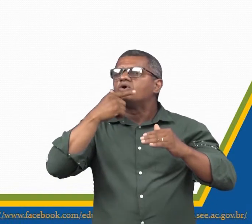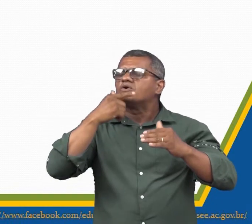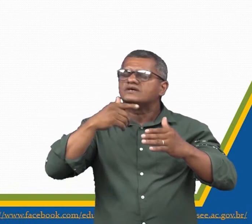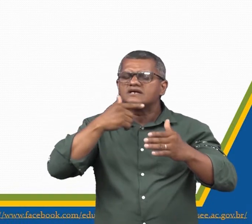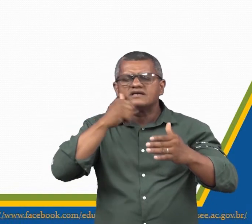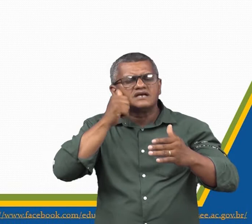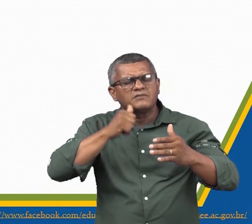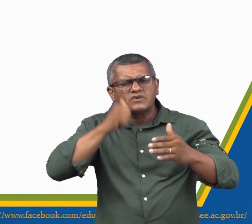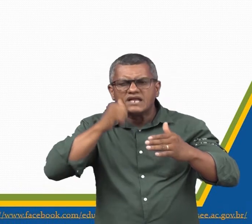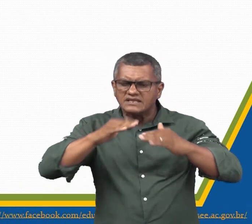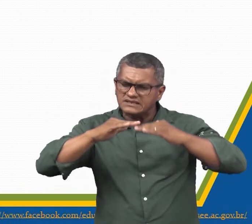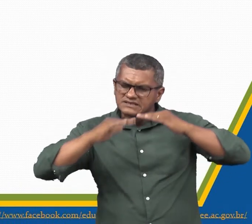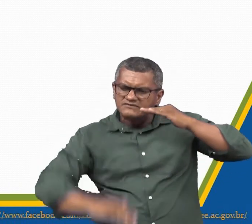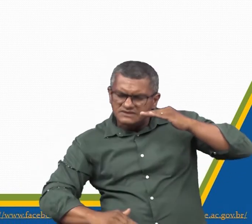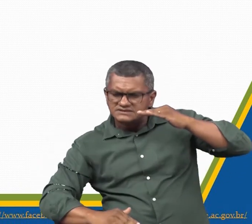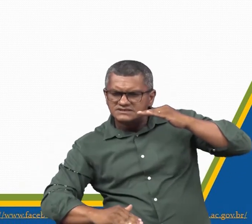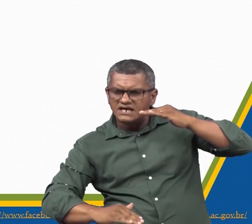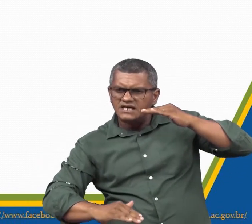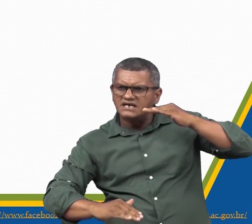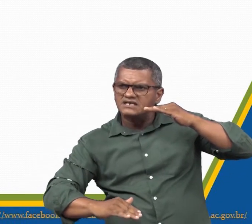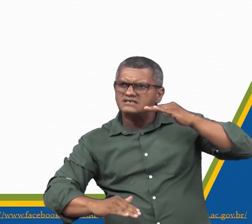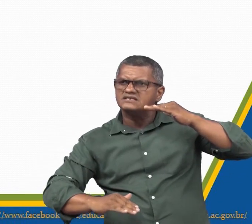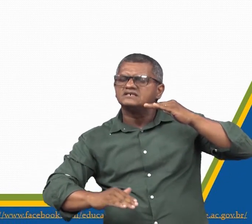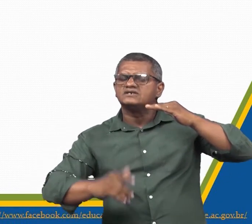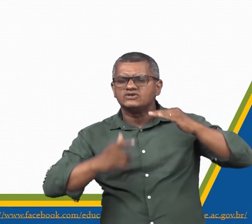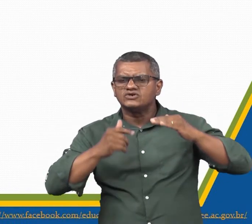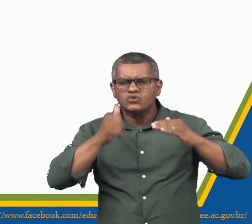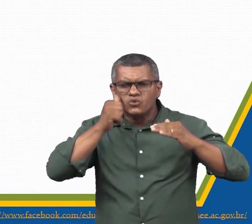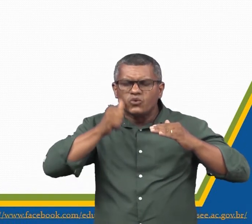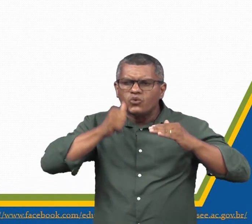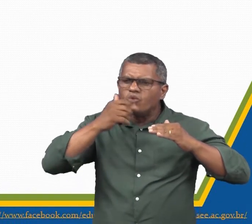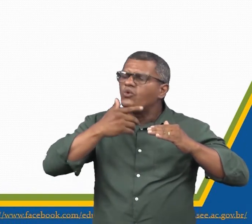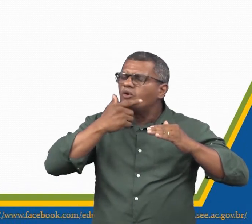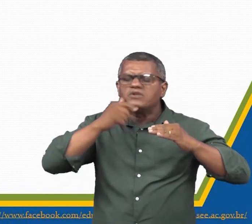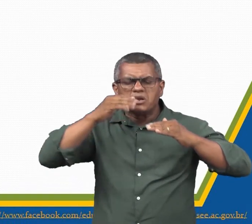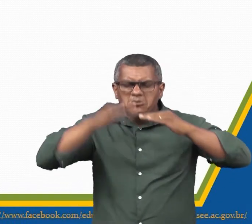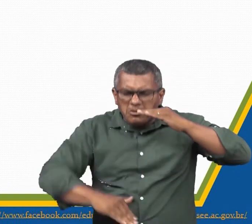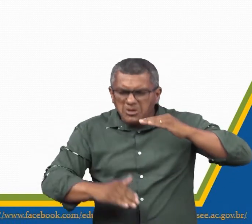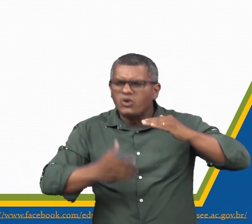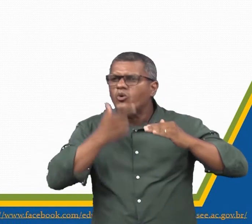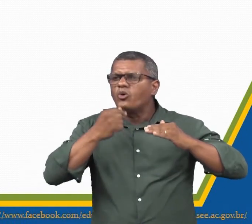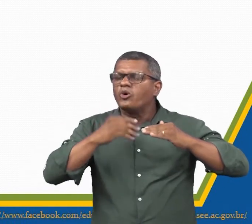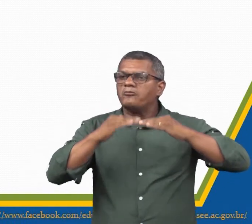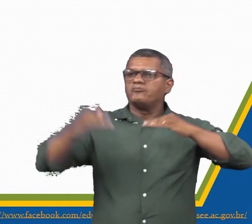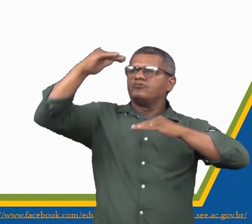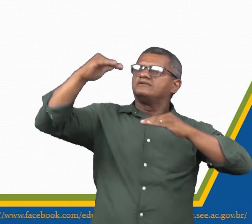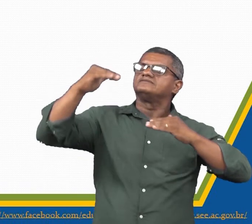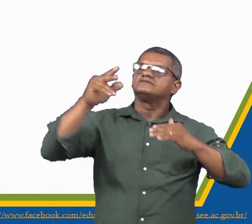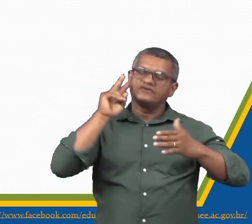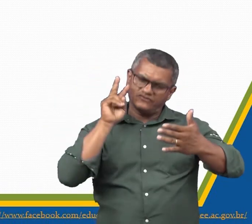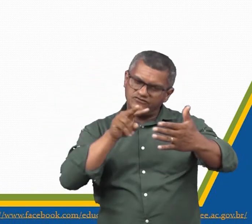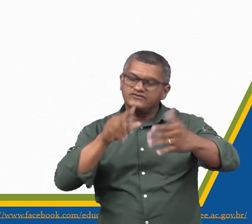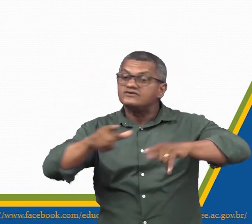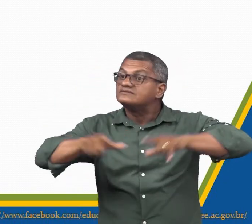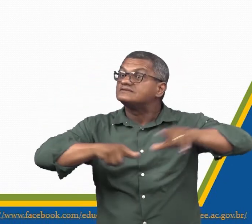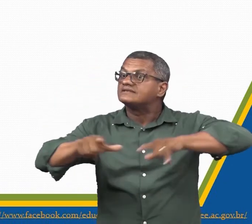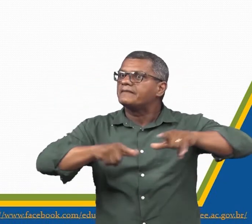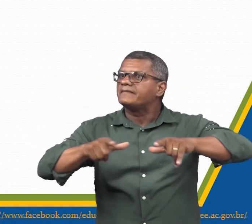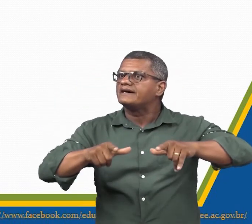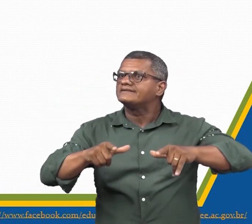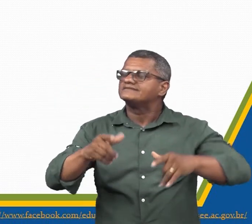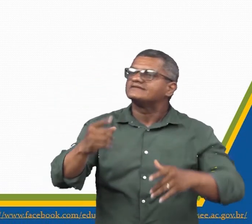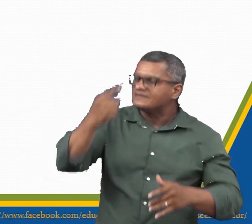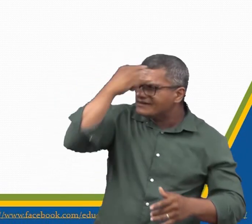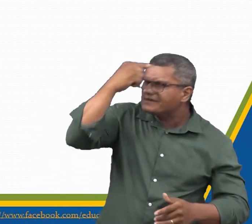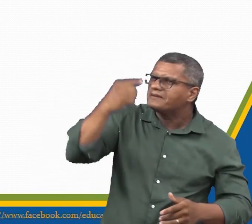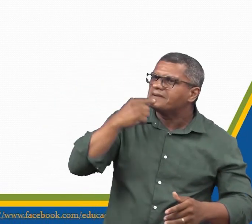Aliás, a mulher está em desvantagem em relação à figura do homem. E aí a gente pode ver na imagem, né, bem engraçada,